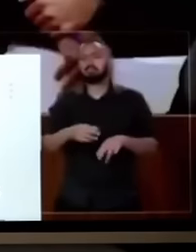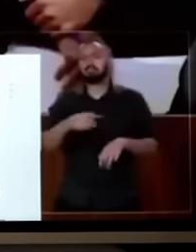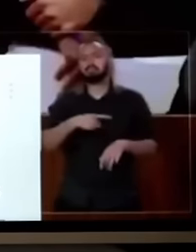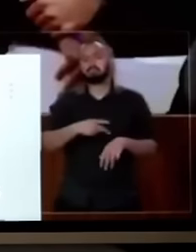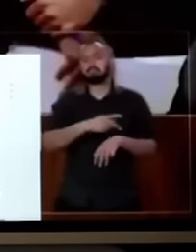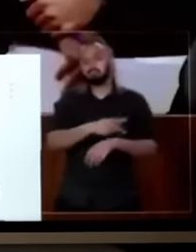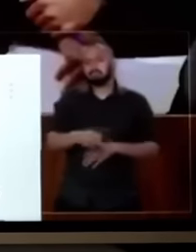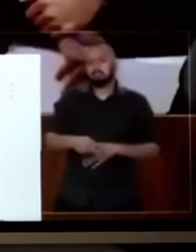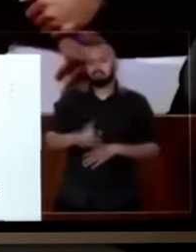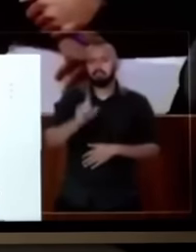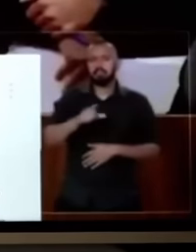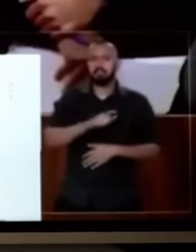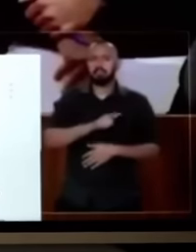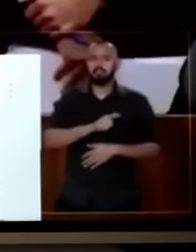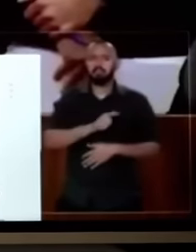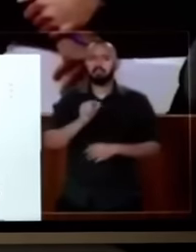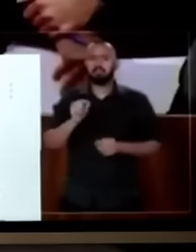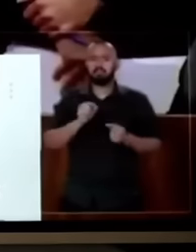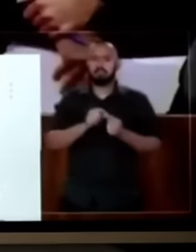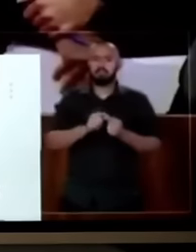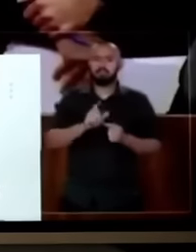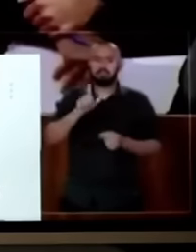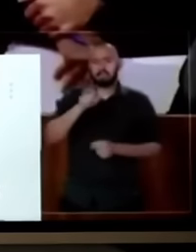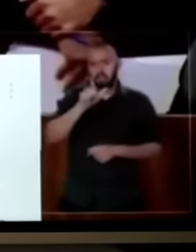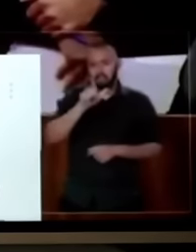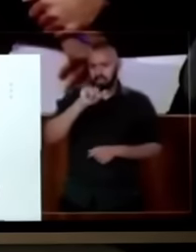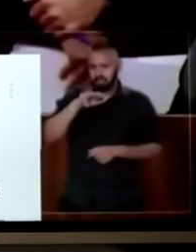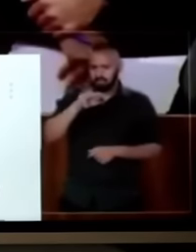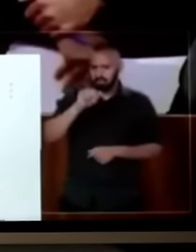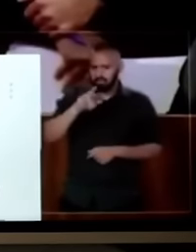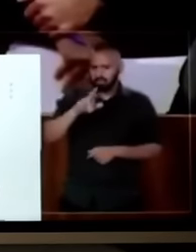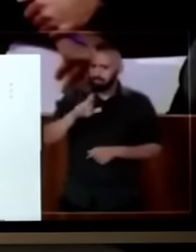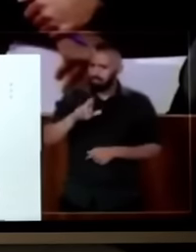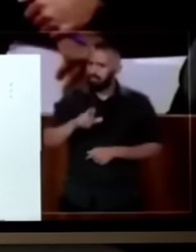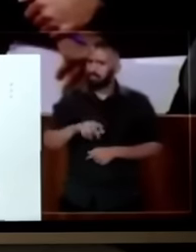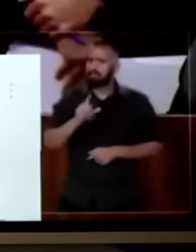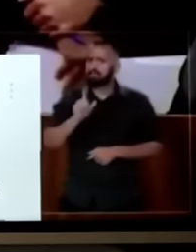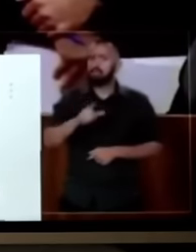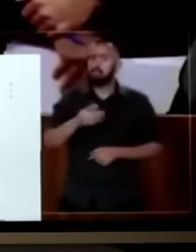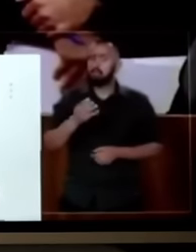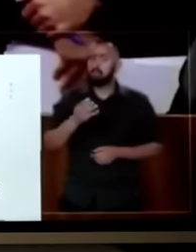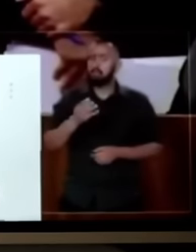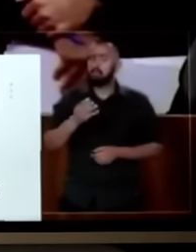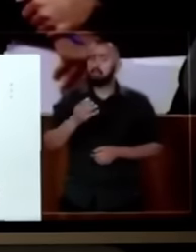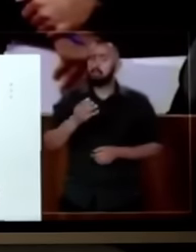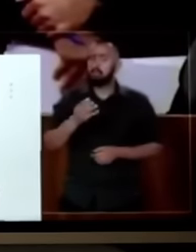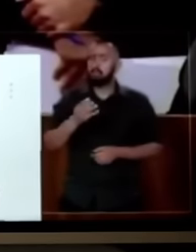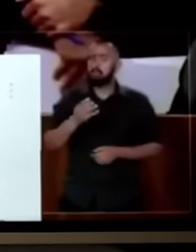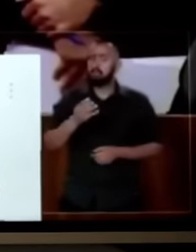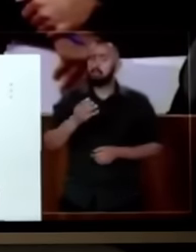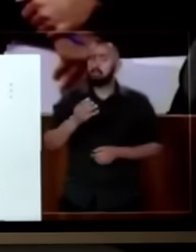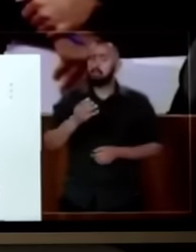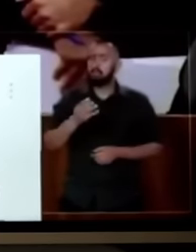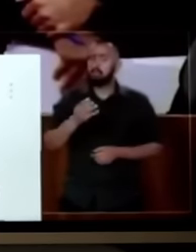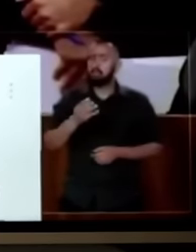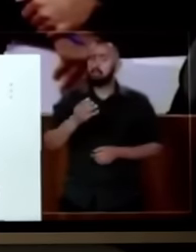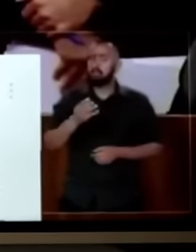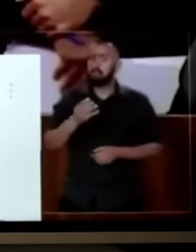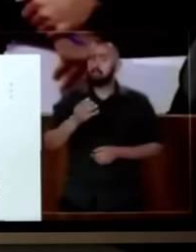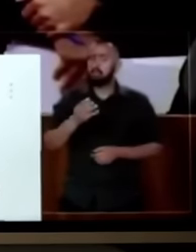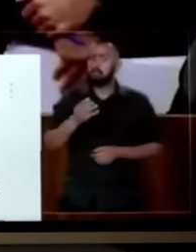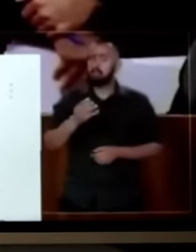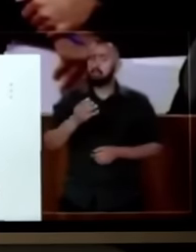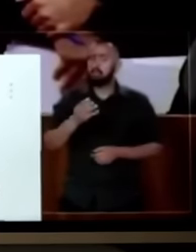este é um caso que, ainda que em sede liminar, é um caso extremamente grave, porque, de fato, Lembra, pessoal, isso aqui é na época